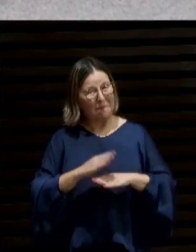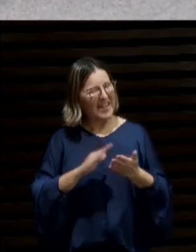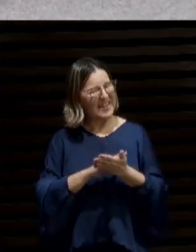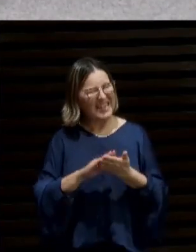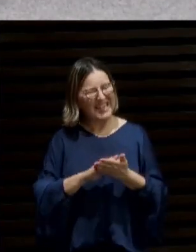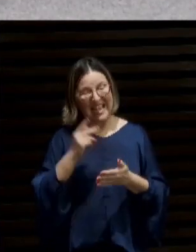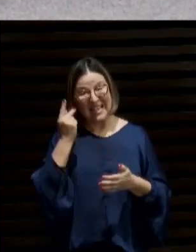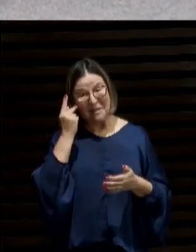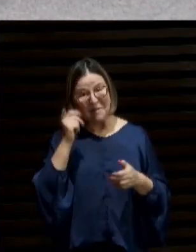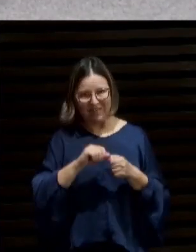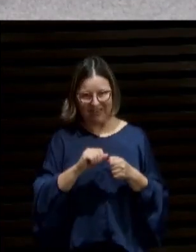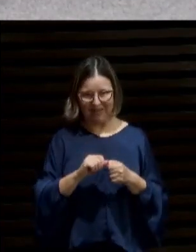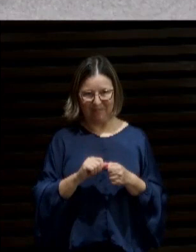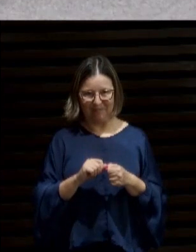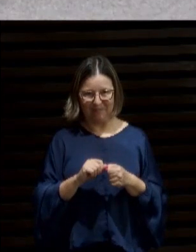Naquele momento,